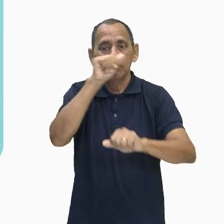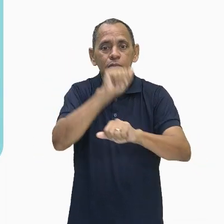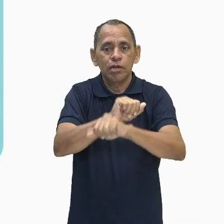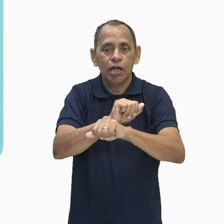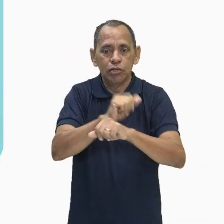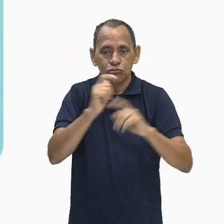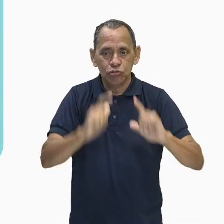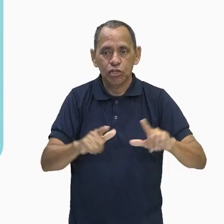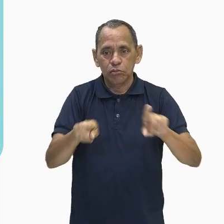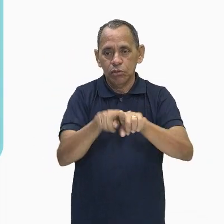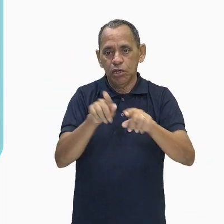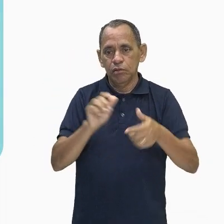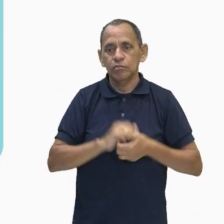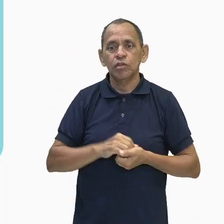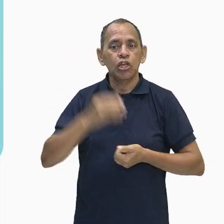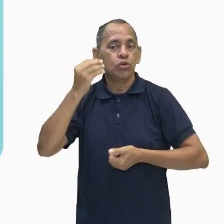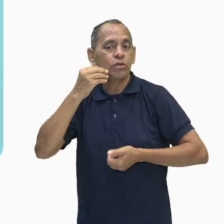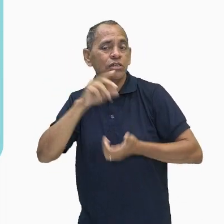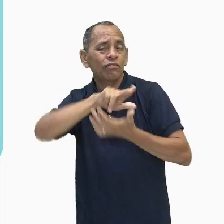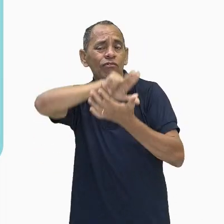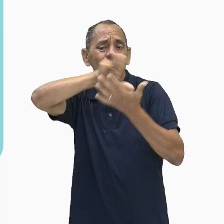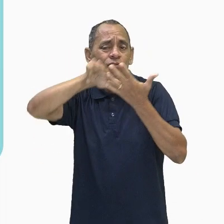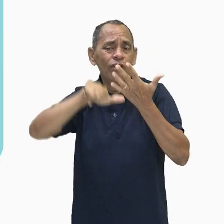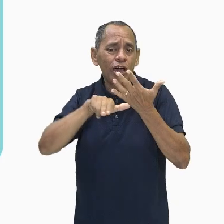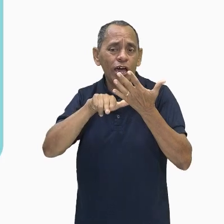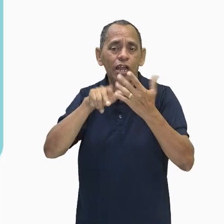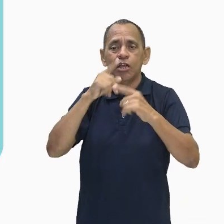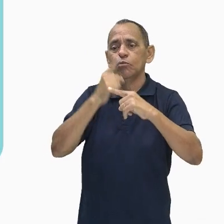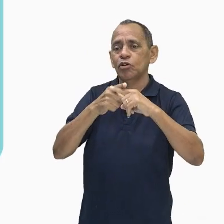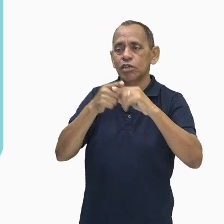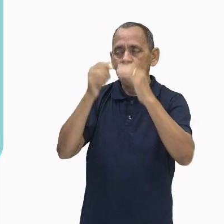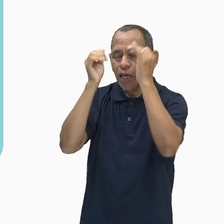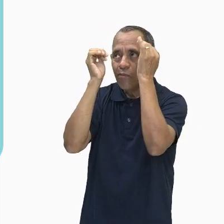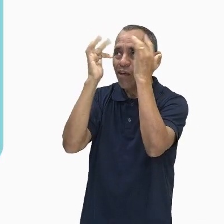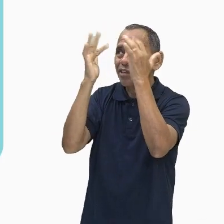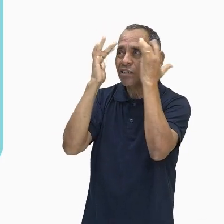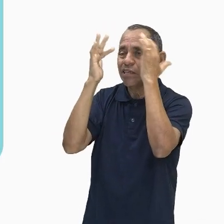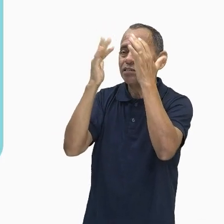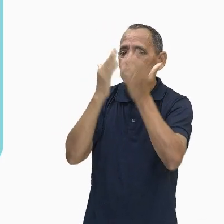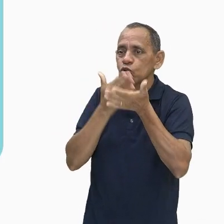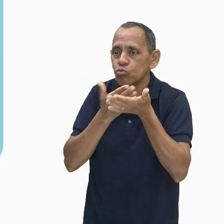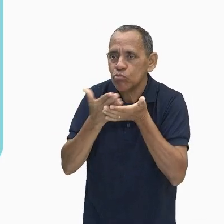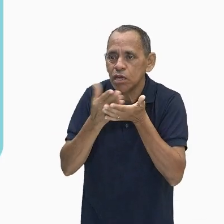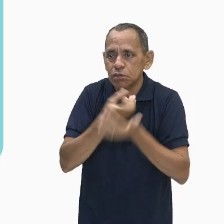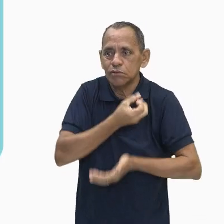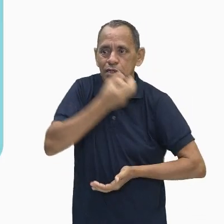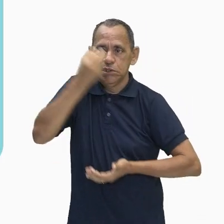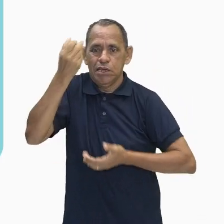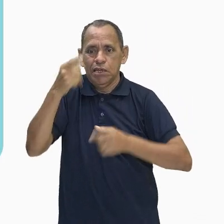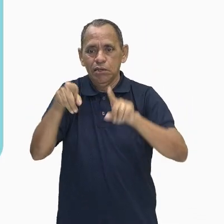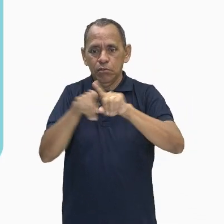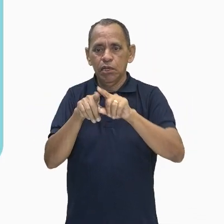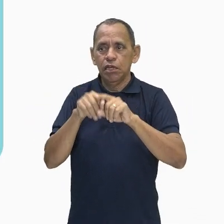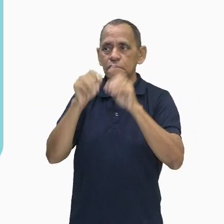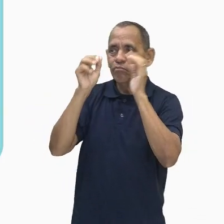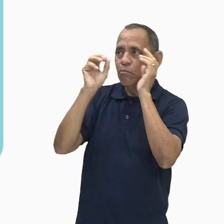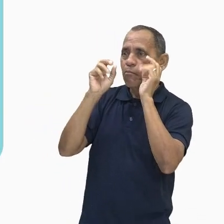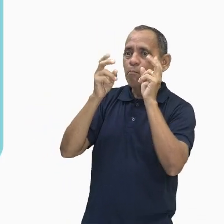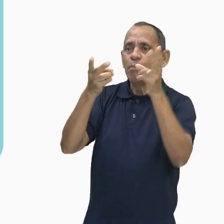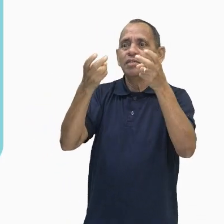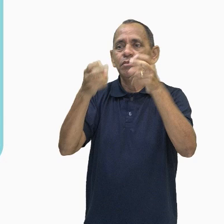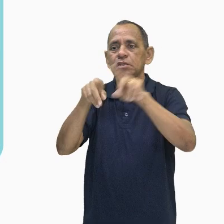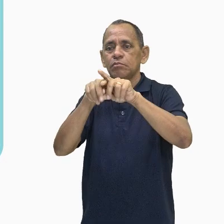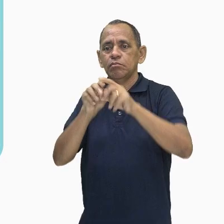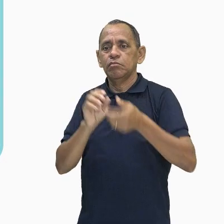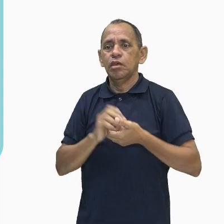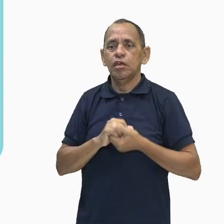por meio da leitura, a sua imaginação começa a viajar. E nota aqui no último quadrinho, a mãe vê a